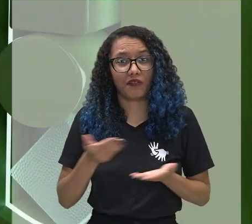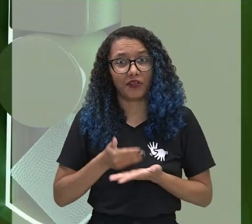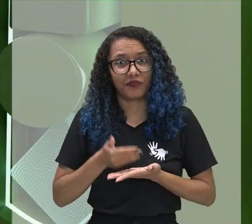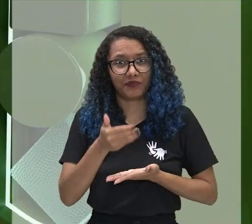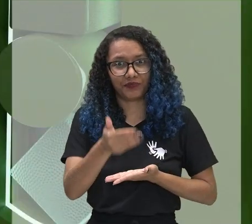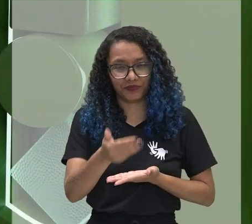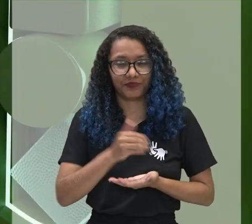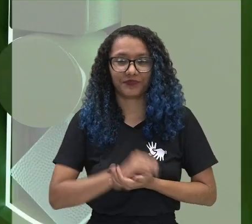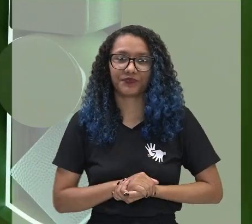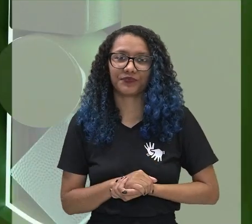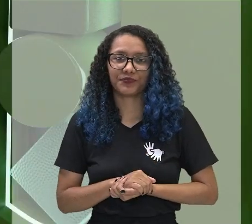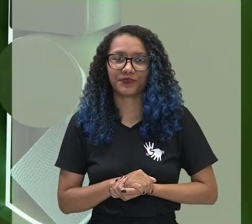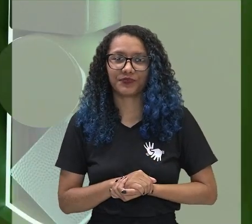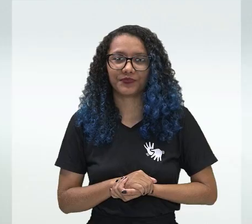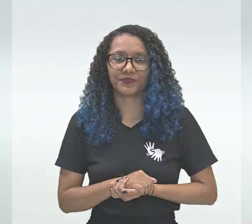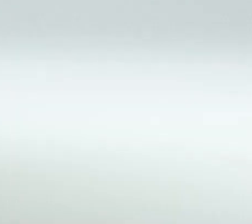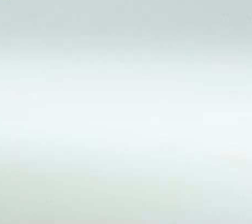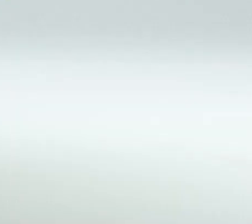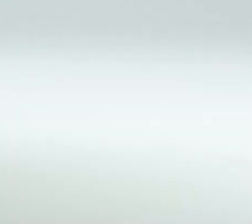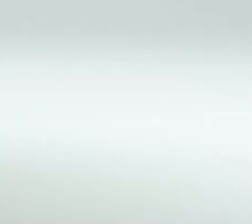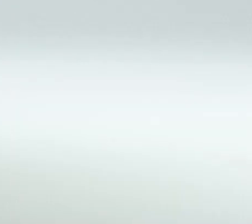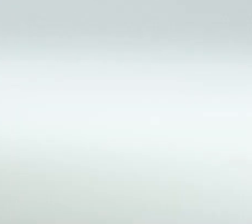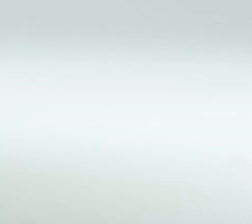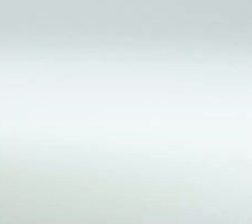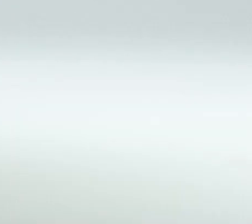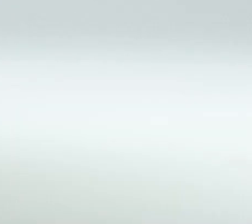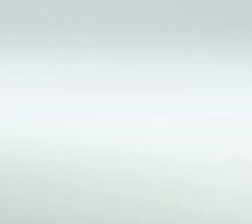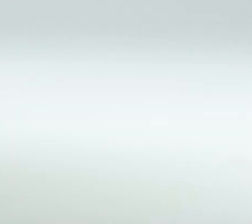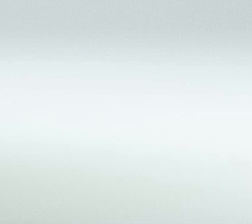Vamos para a nossa aula, então?